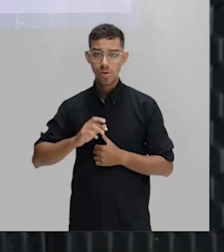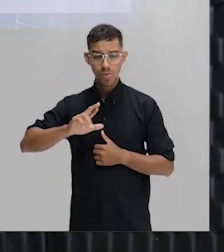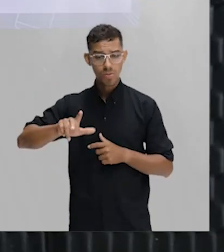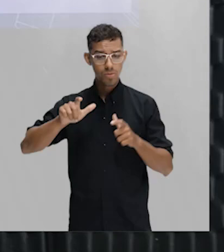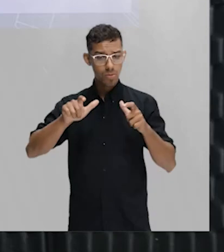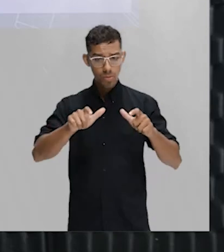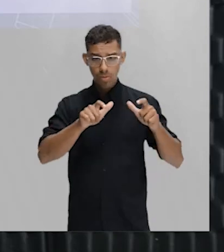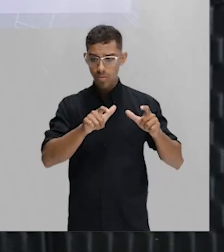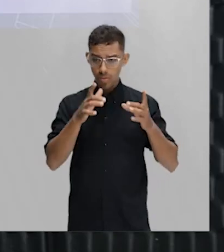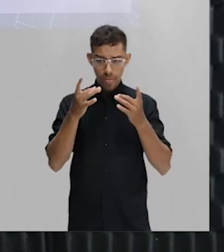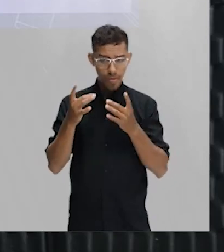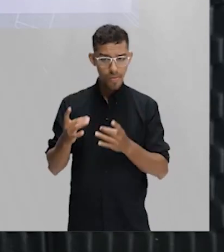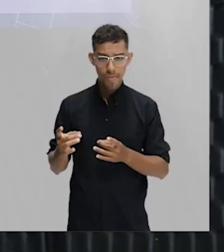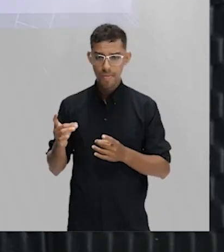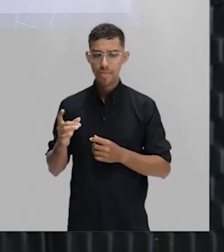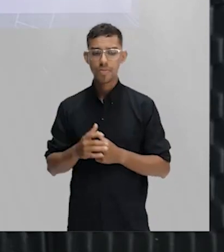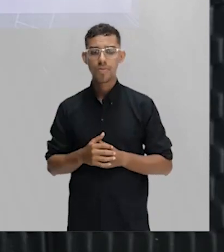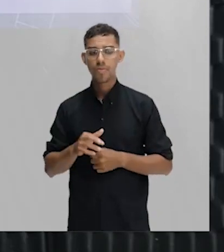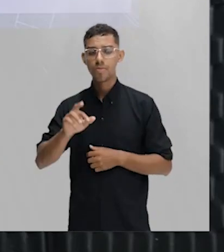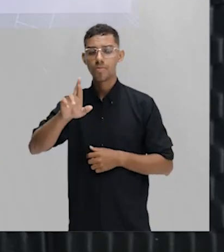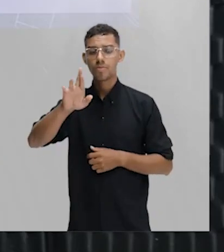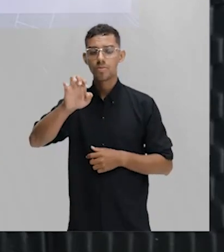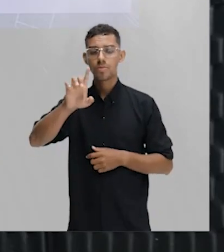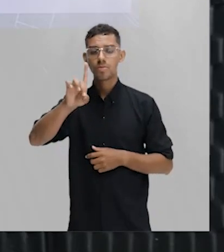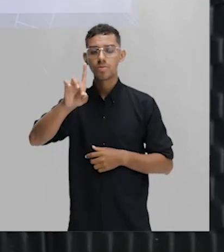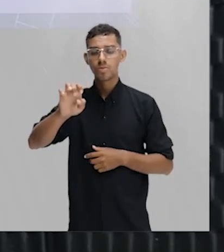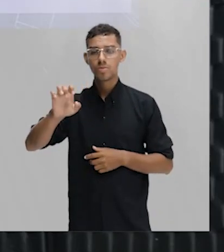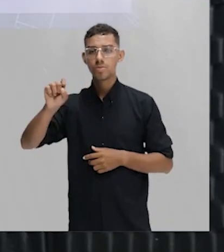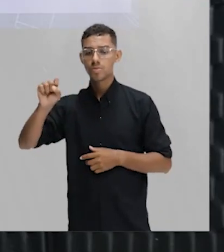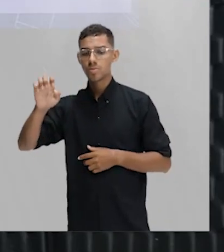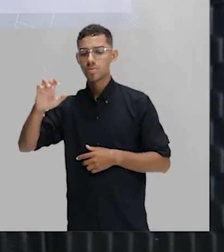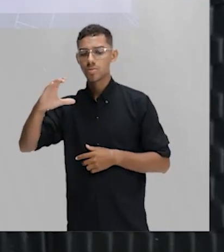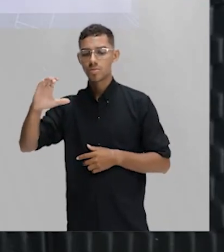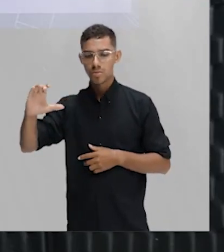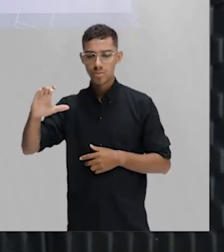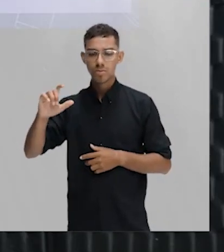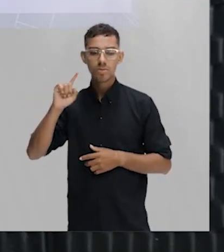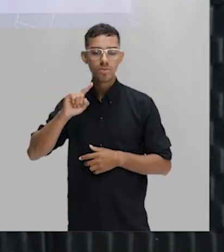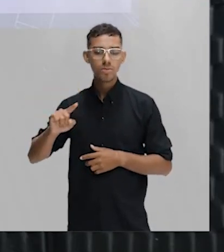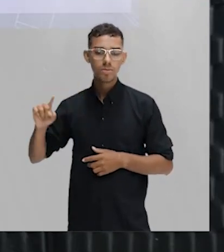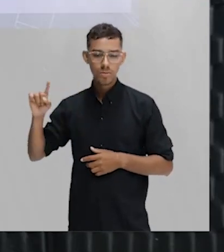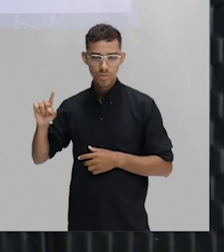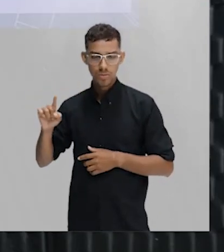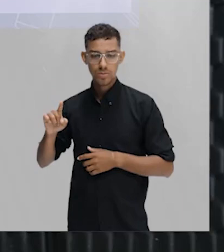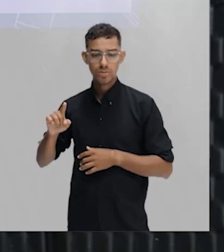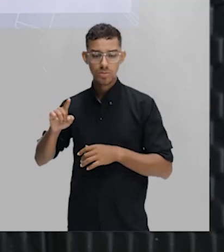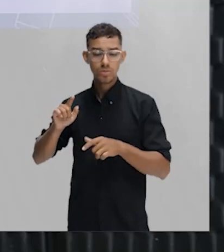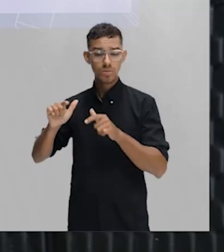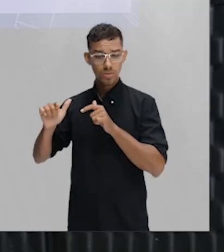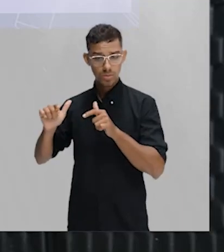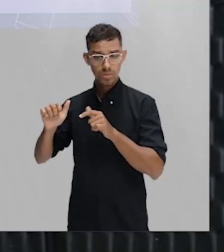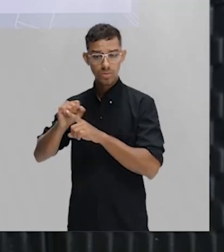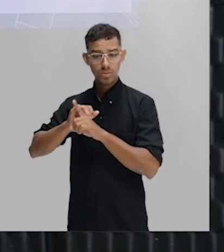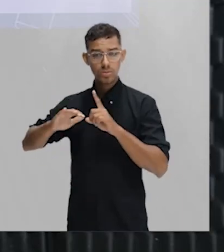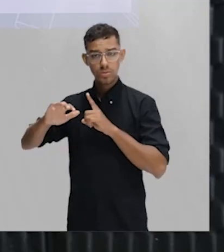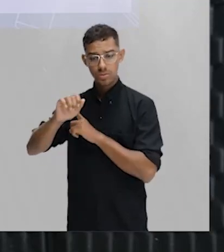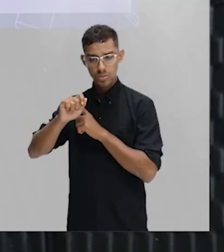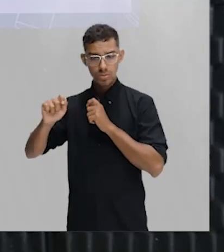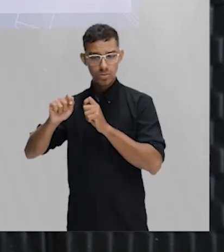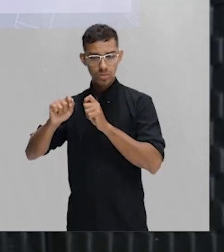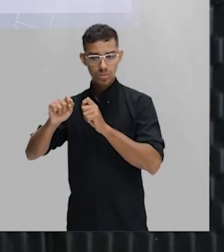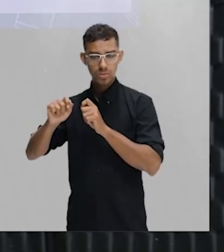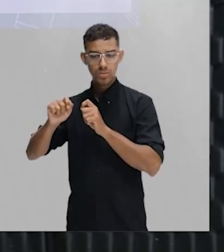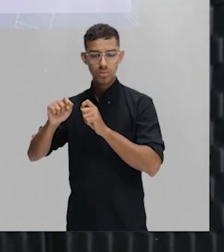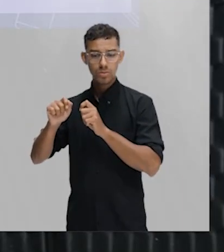específico, atenção a isso. Rede SESC, o Serviço Social de Comércio. Né? Particularmente, eu tenho uma referência muito boa, porque